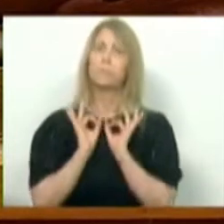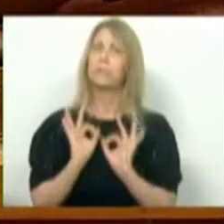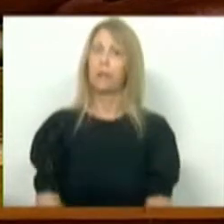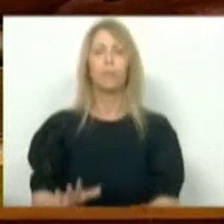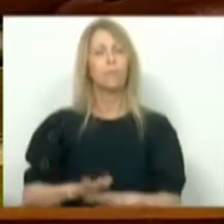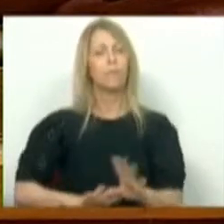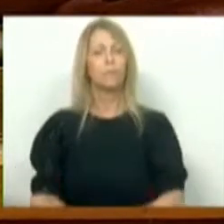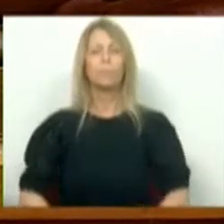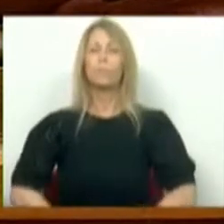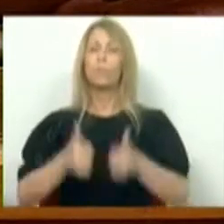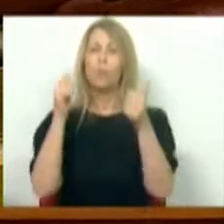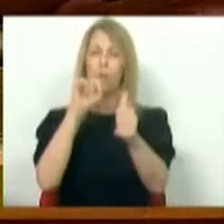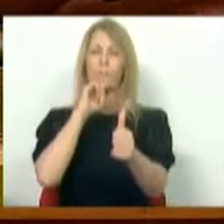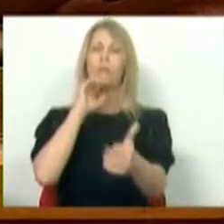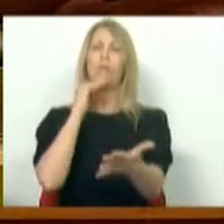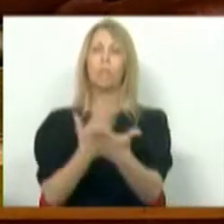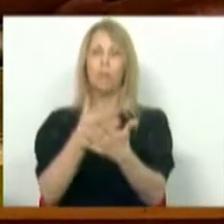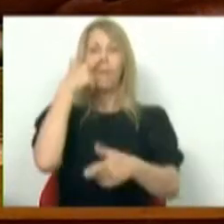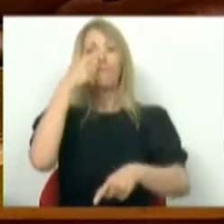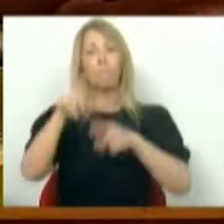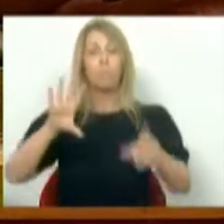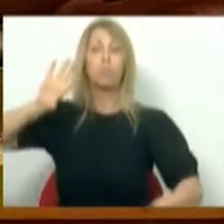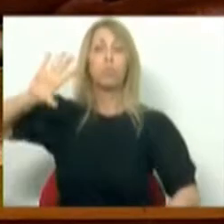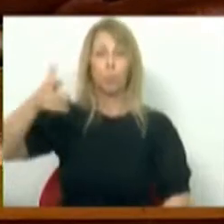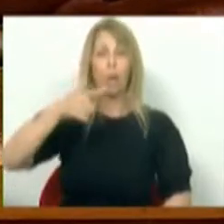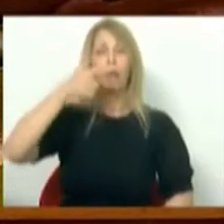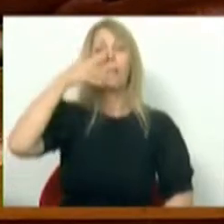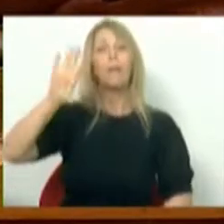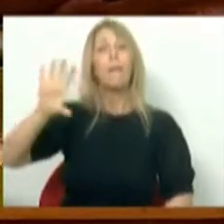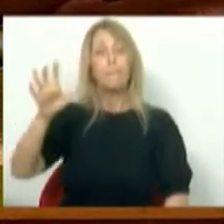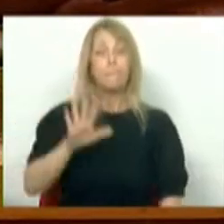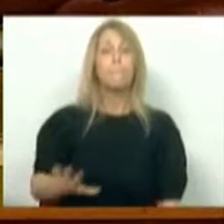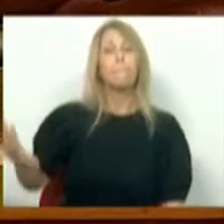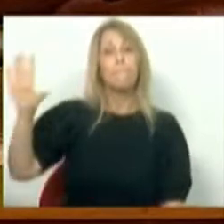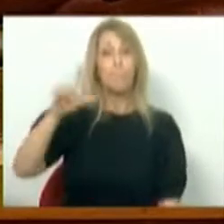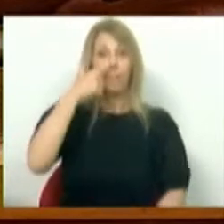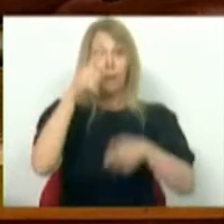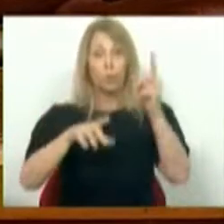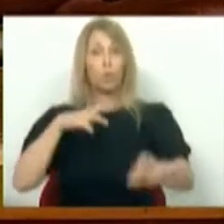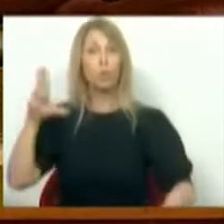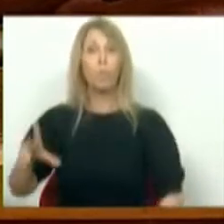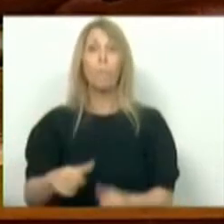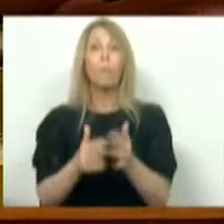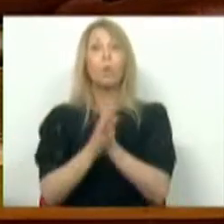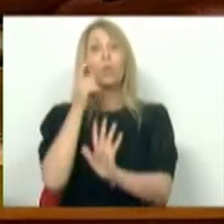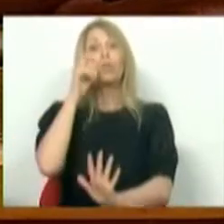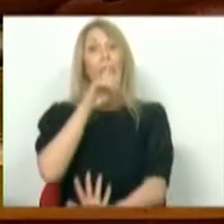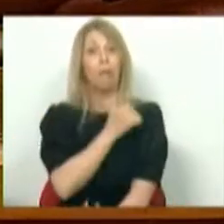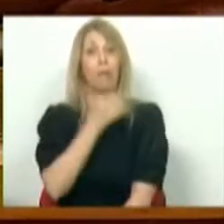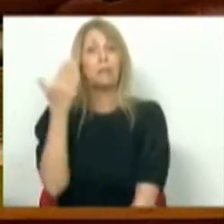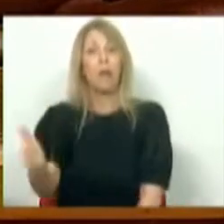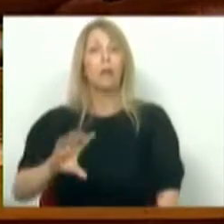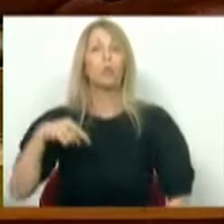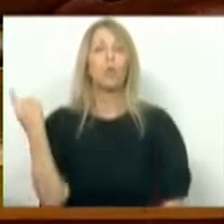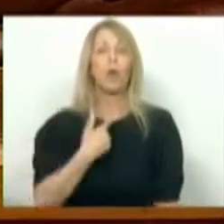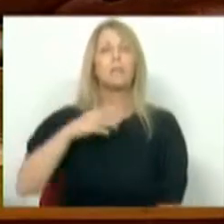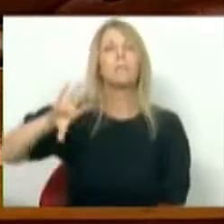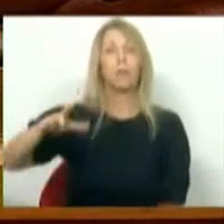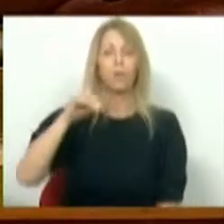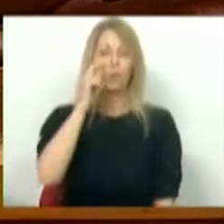somos capazes para Portugal, para os portugueses, para todos os que vivem no nosso país. Senhoras e senhores deputados, como já aqui foi dito,